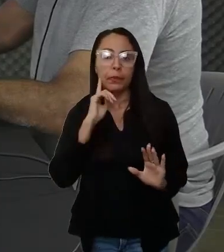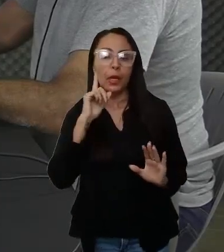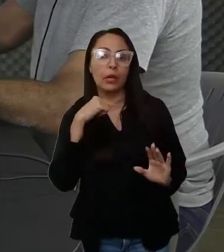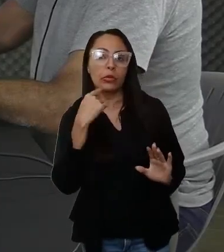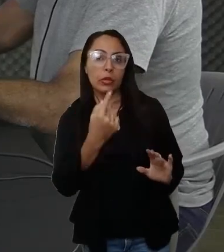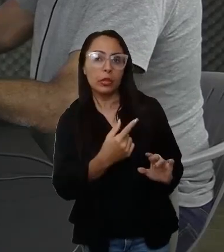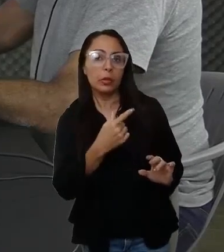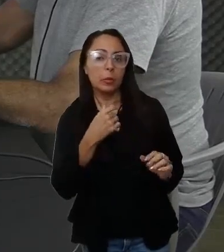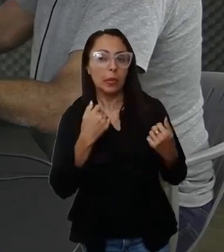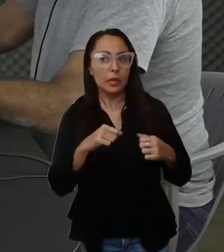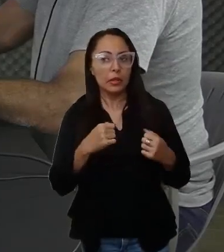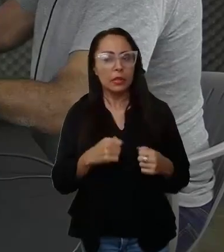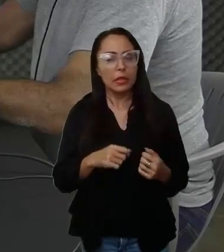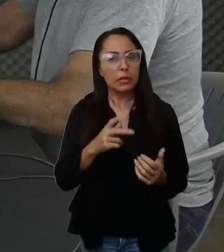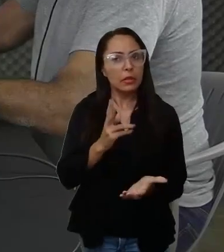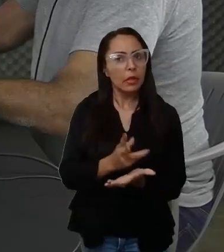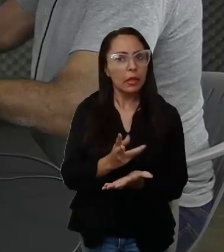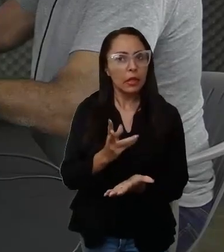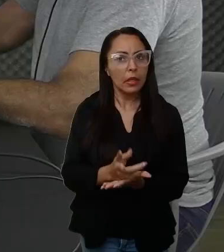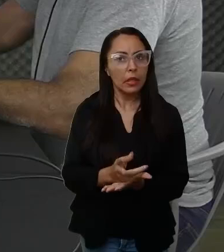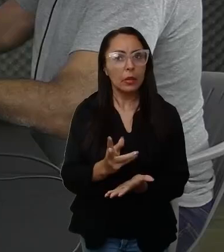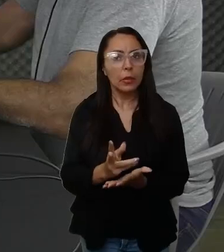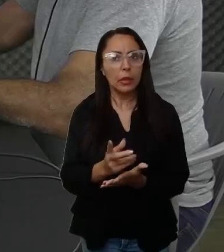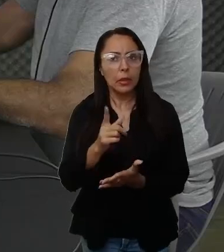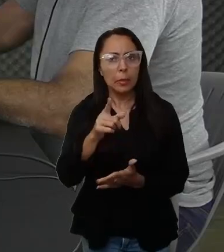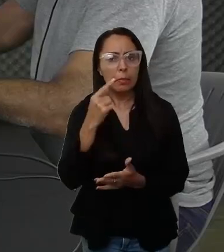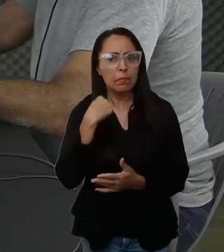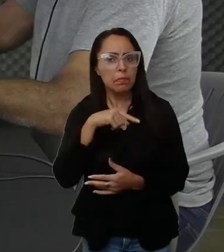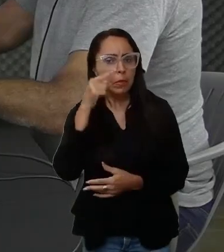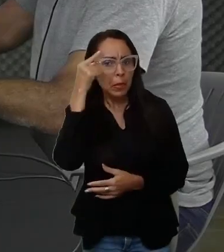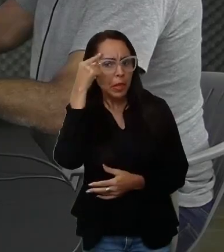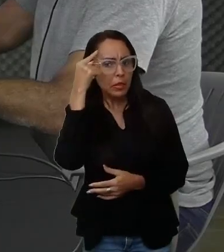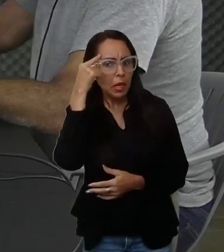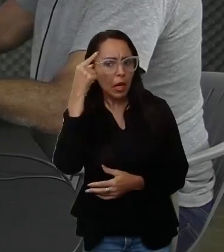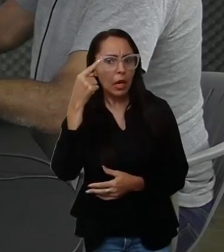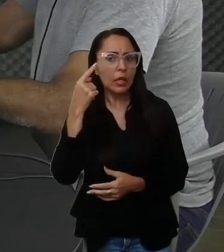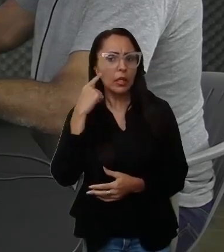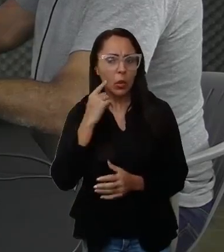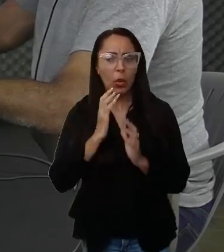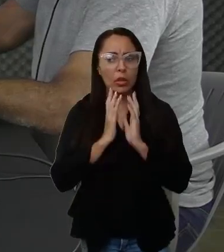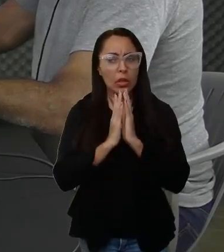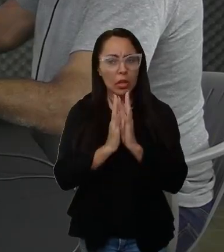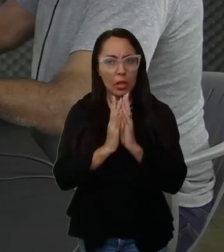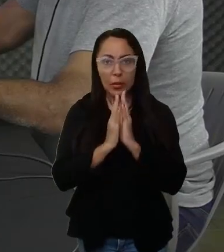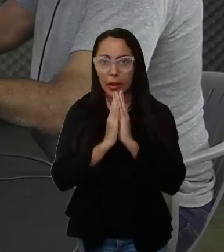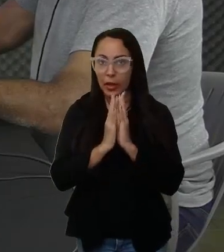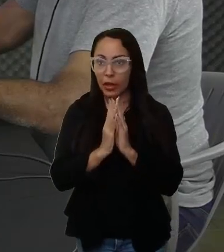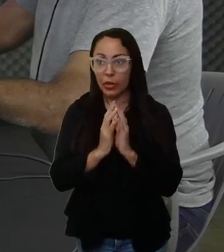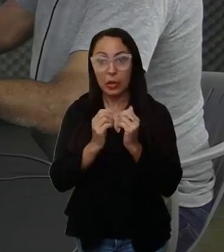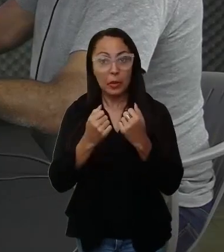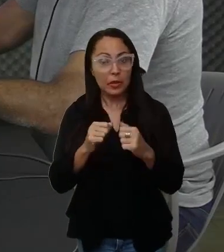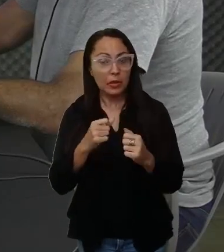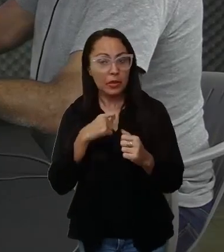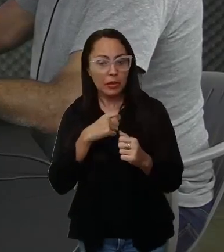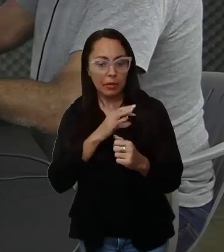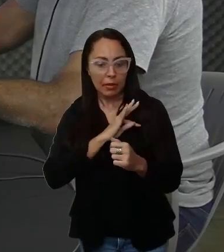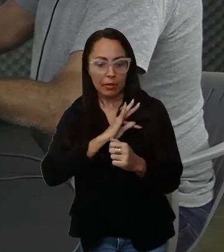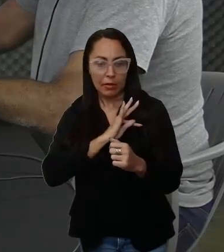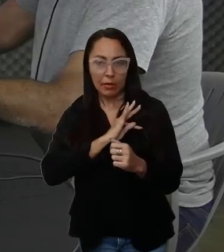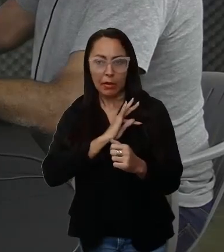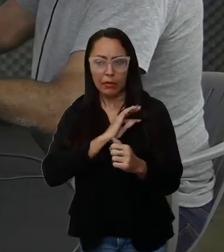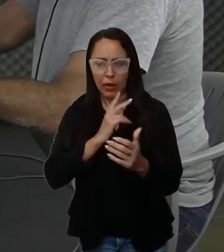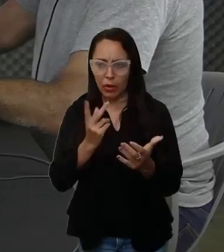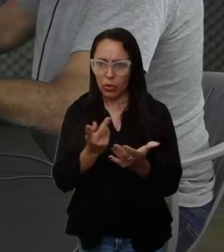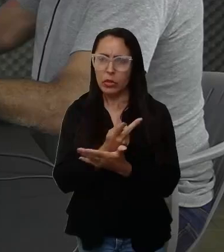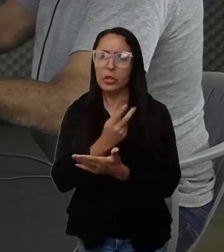que sempre levar em consideração que as coisas são bastante dinâmicas. Então, a gente tem que ter técnicas, as coisas vão acontecer e